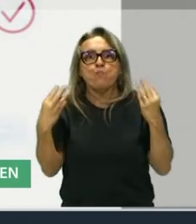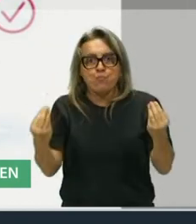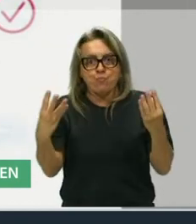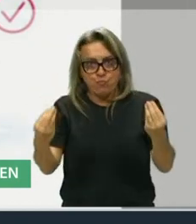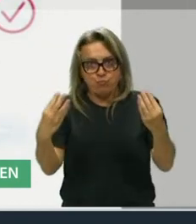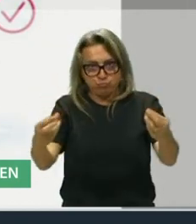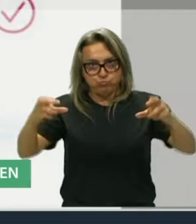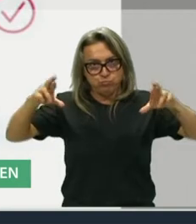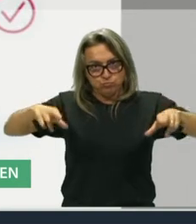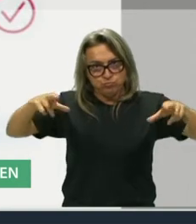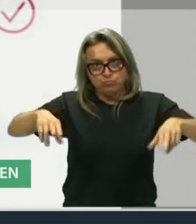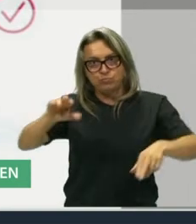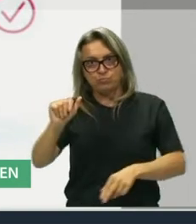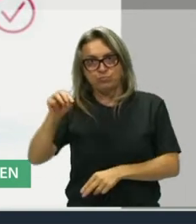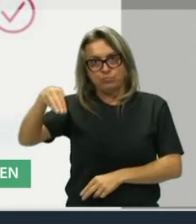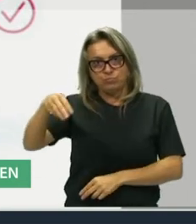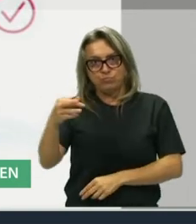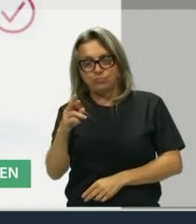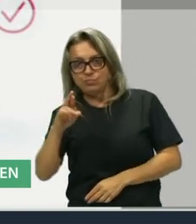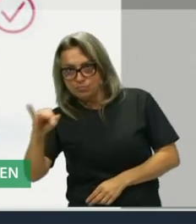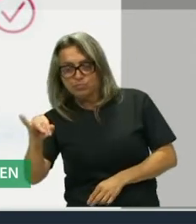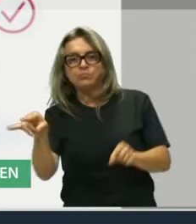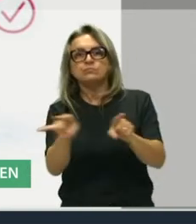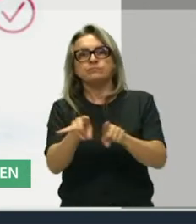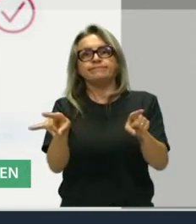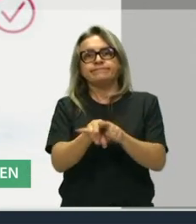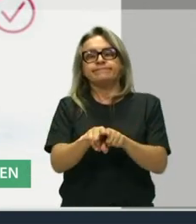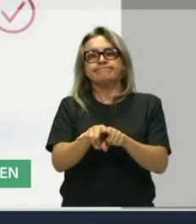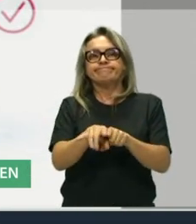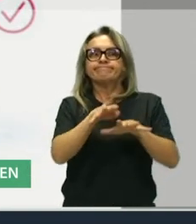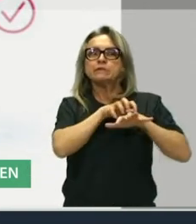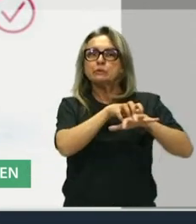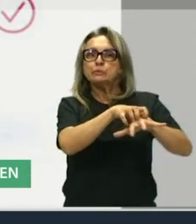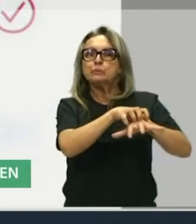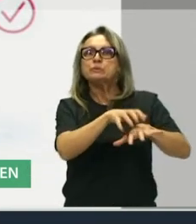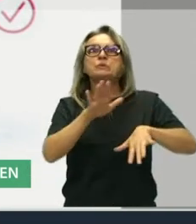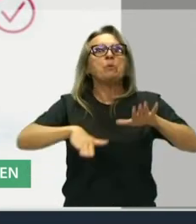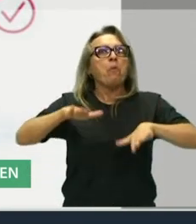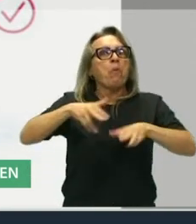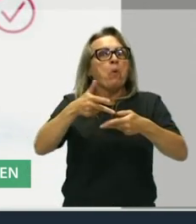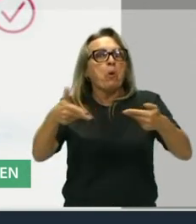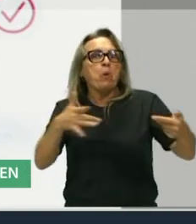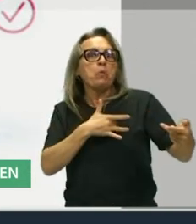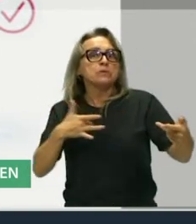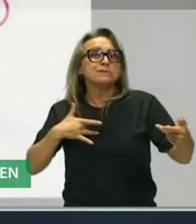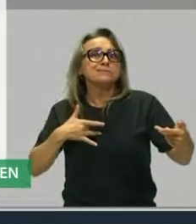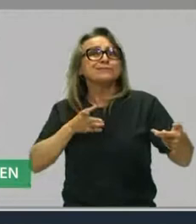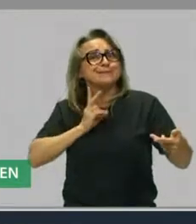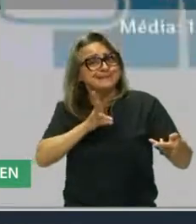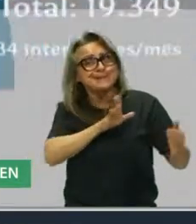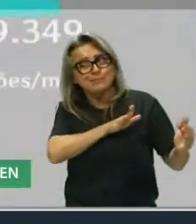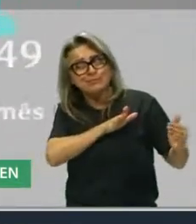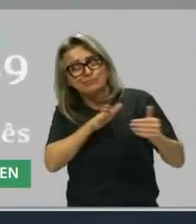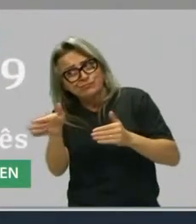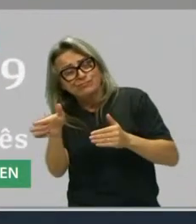belíssima, recebe tantos turistas e esses turistas... Qualquer acometimento de saúde, muitos deles batem à porta do